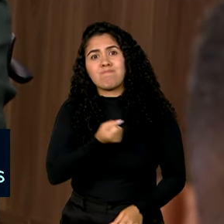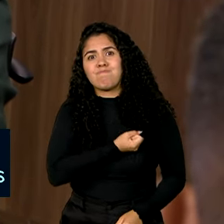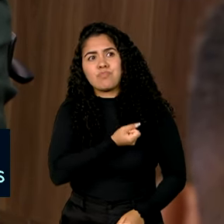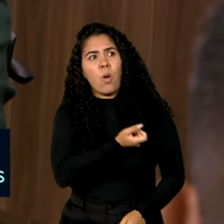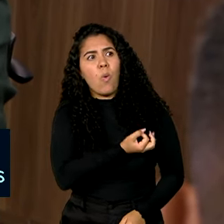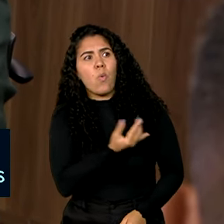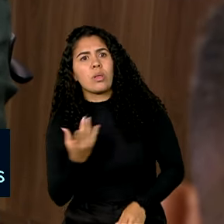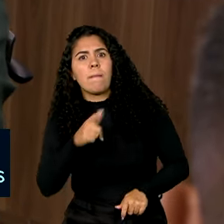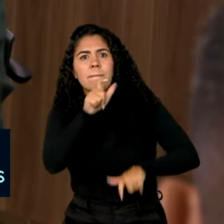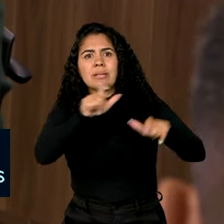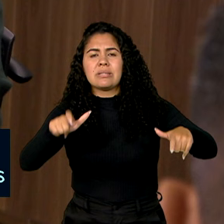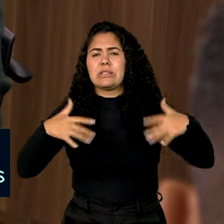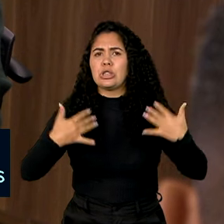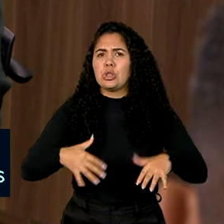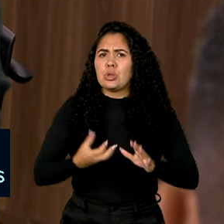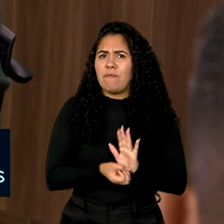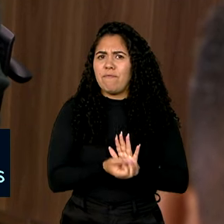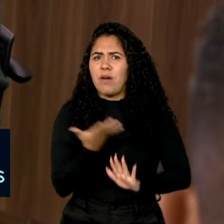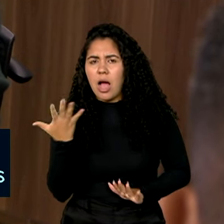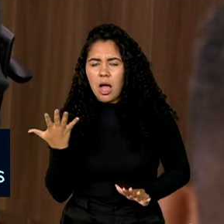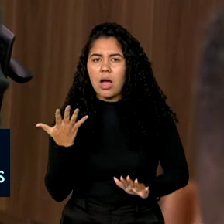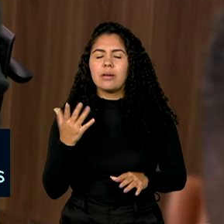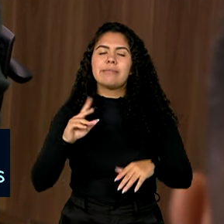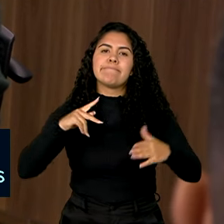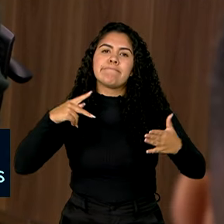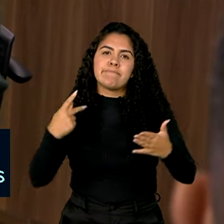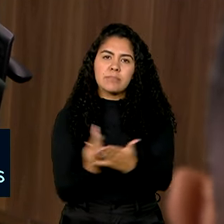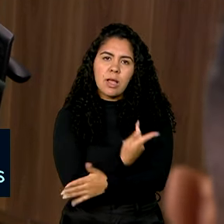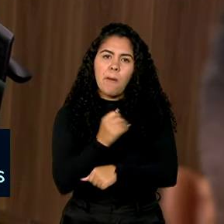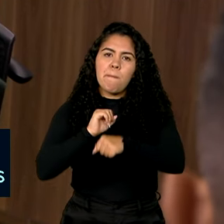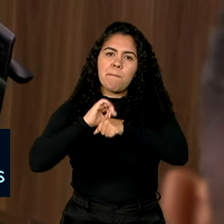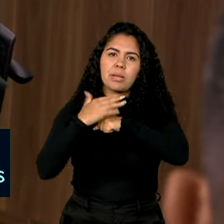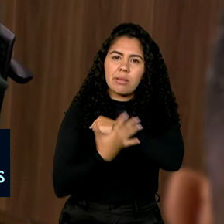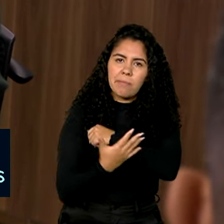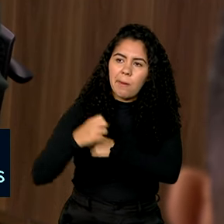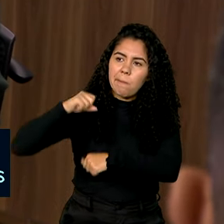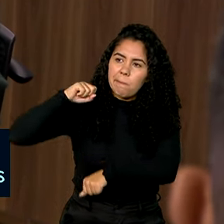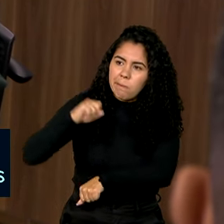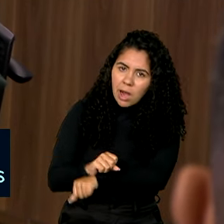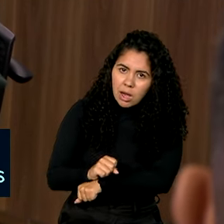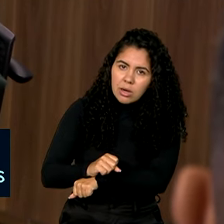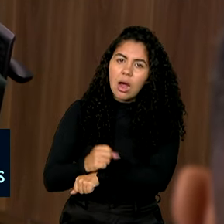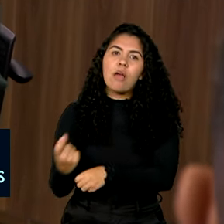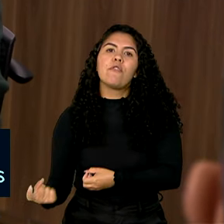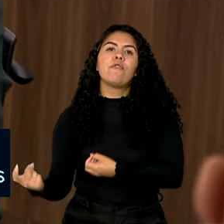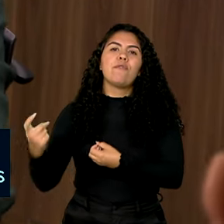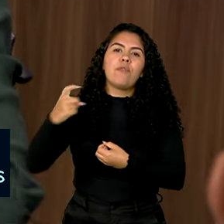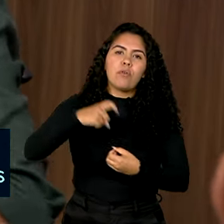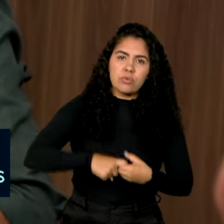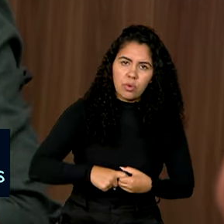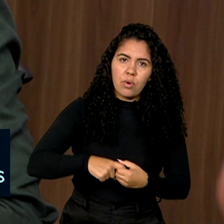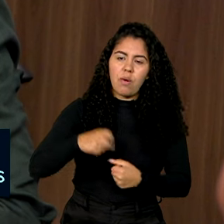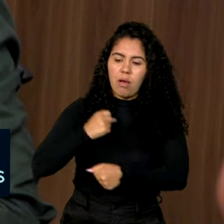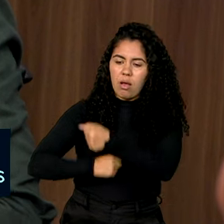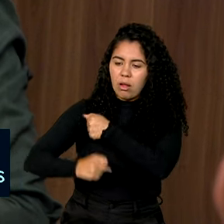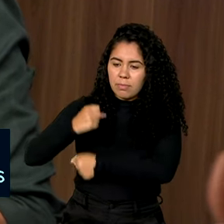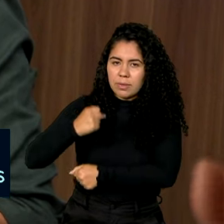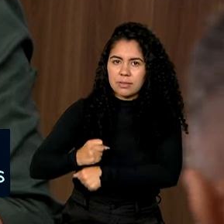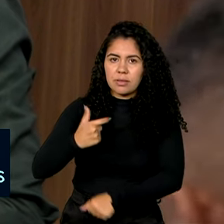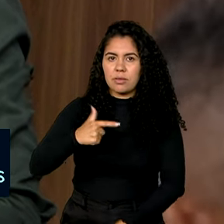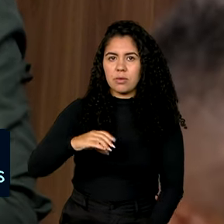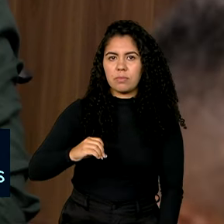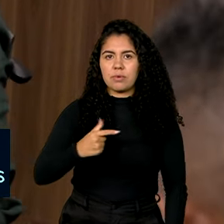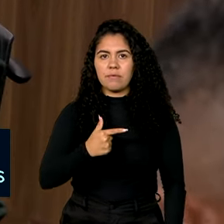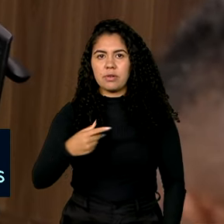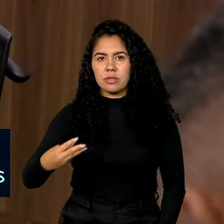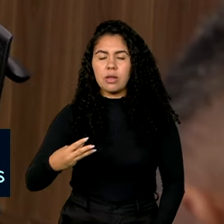grande e aí nós tivemos um processo de pandemia que parou tudo e retomamos isso em 2023 Então o que a gente tá fazendo é